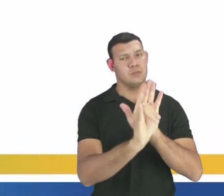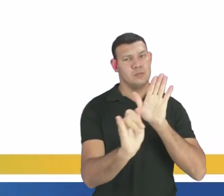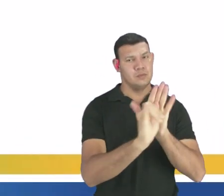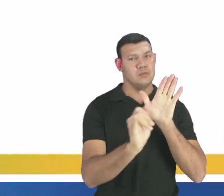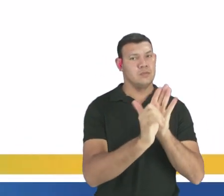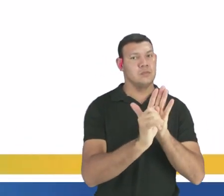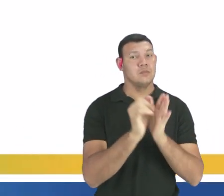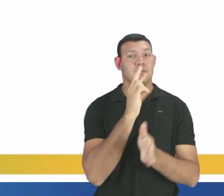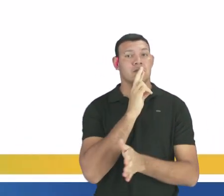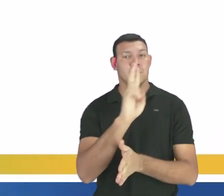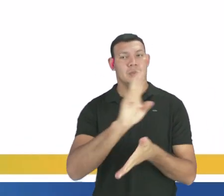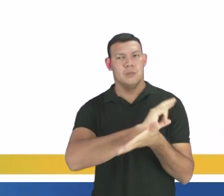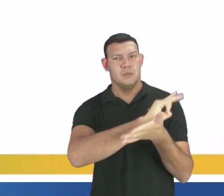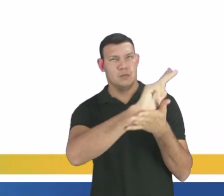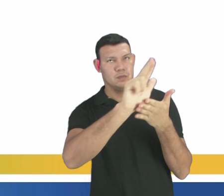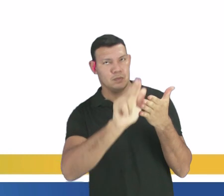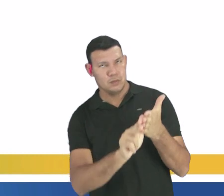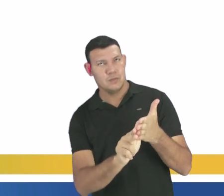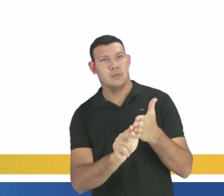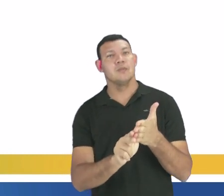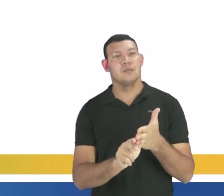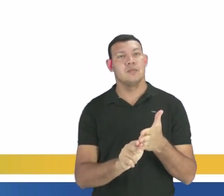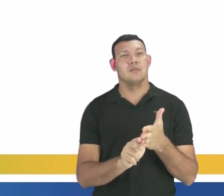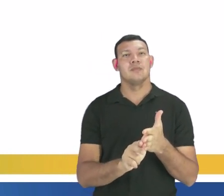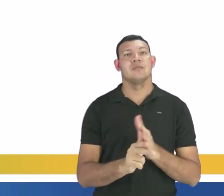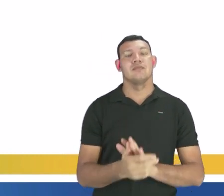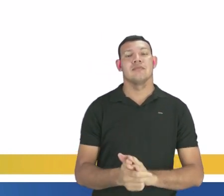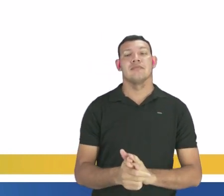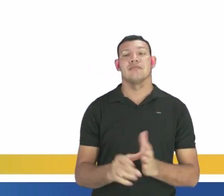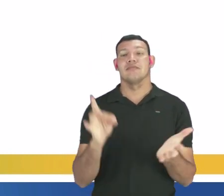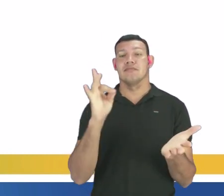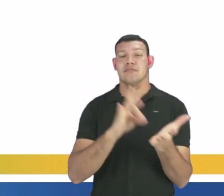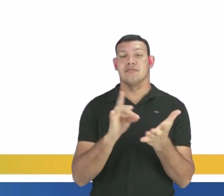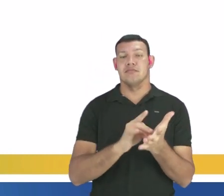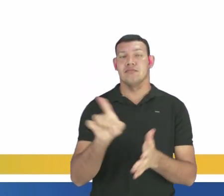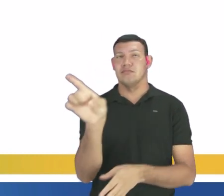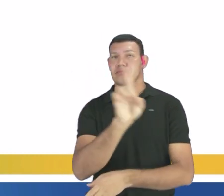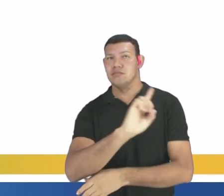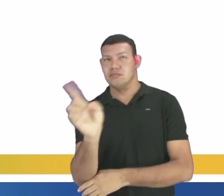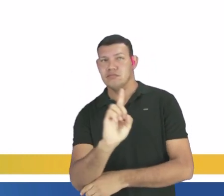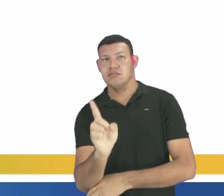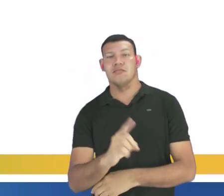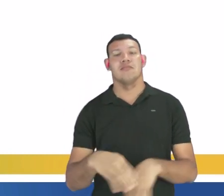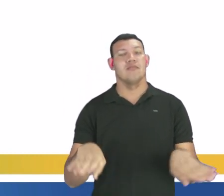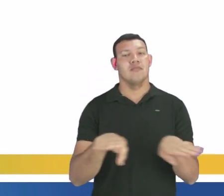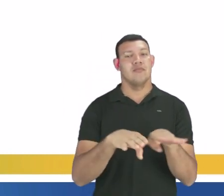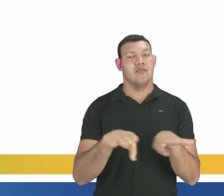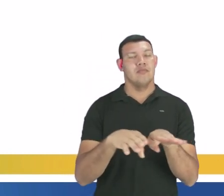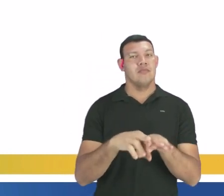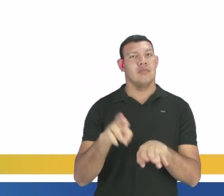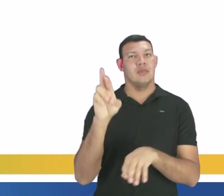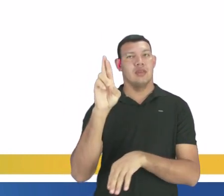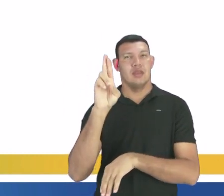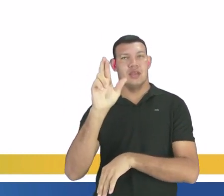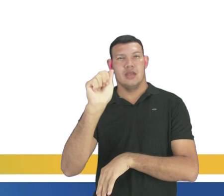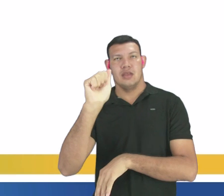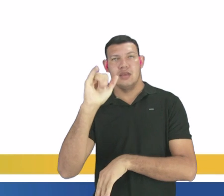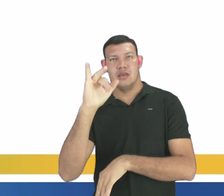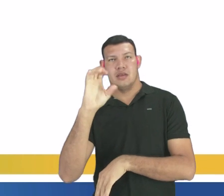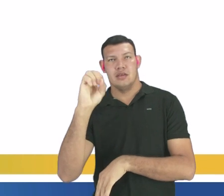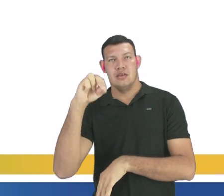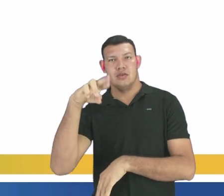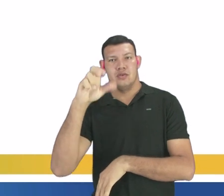múltiplas, raízes não reais e raízes racionais. Então acompanhe comigo o material e vamos